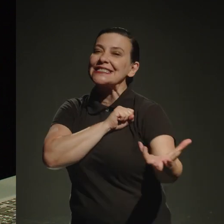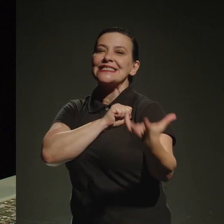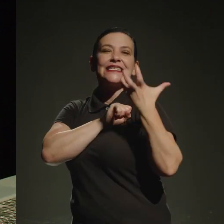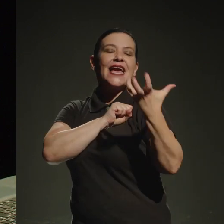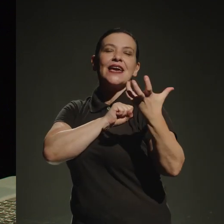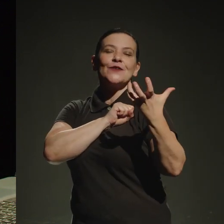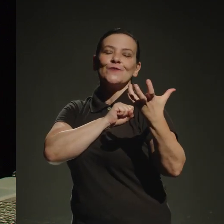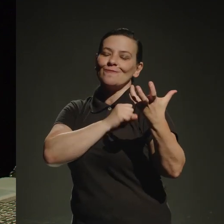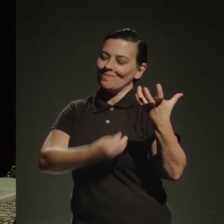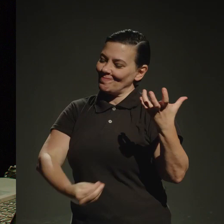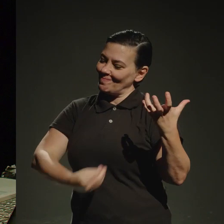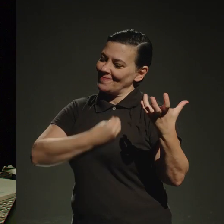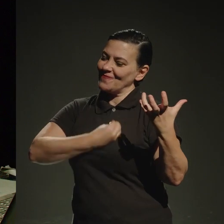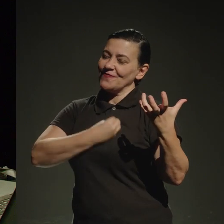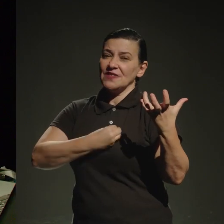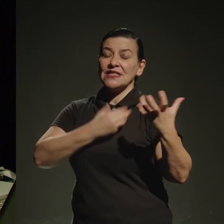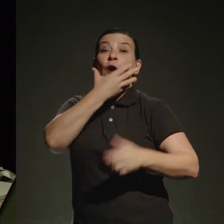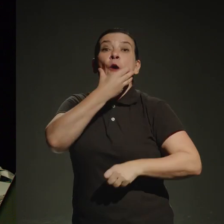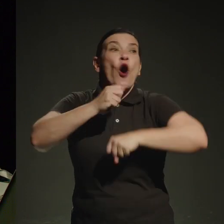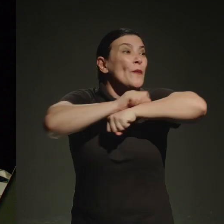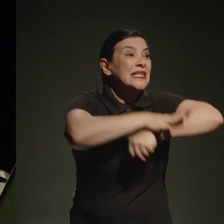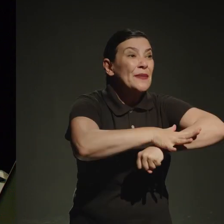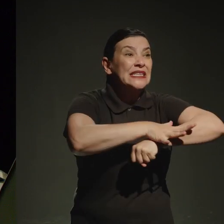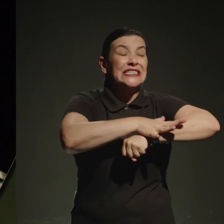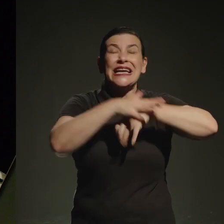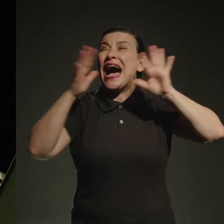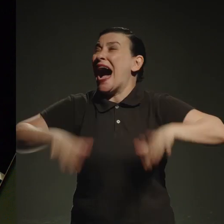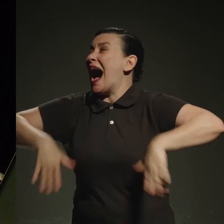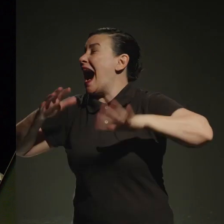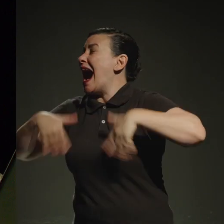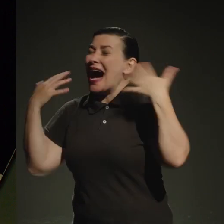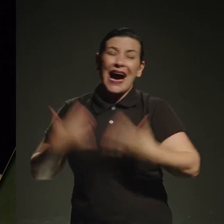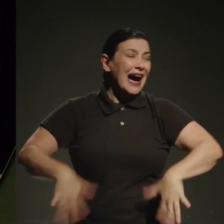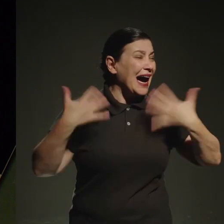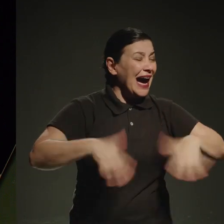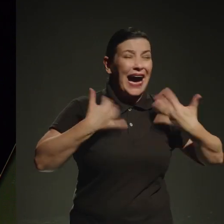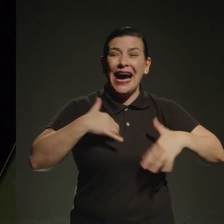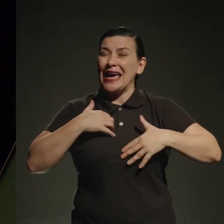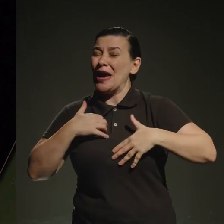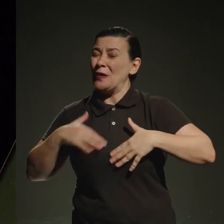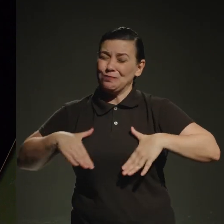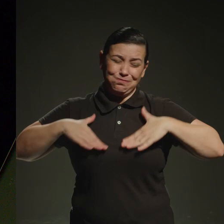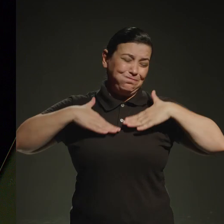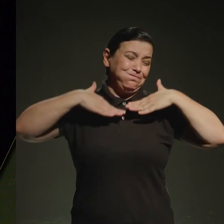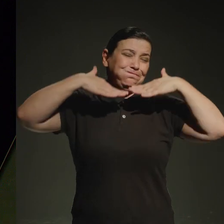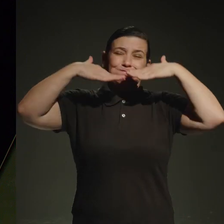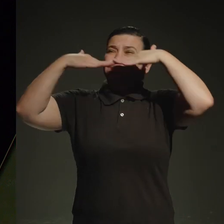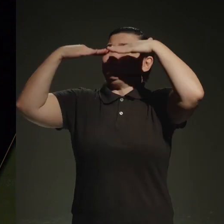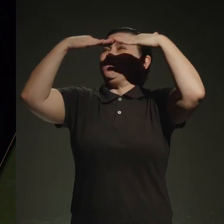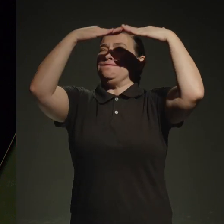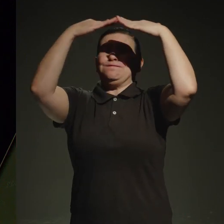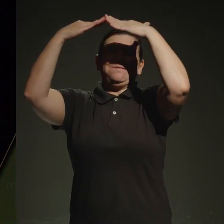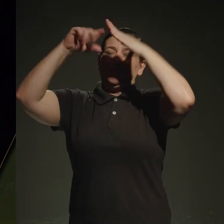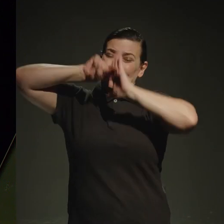amor. O amor. O amor, eu quero porque quero da vida. Homem da